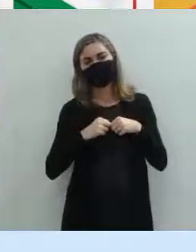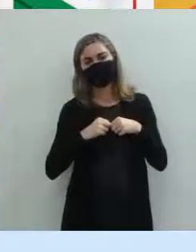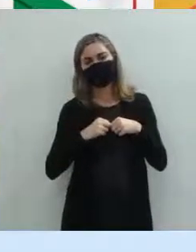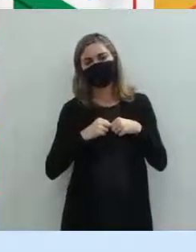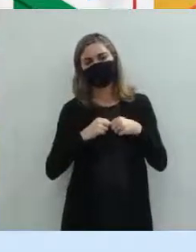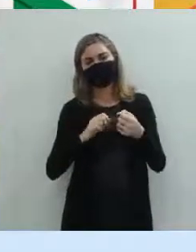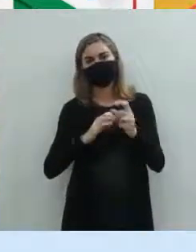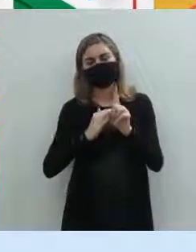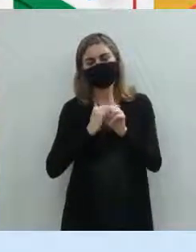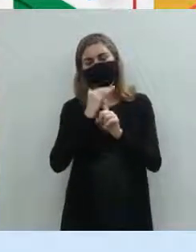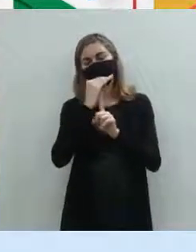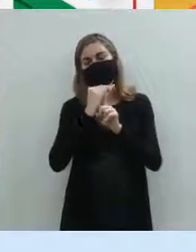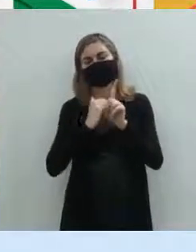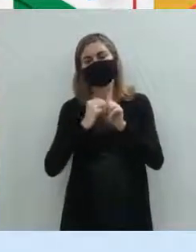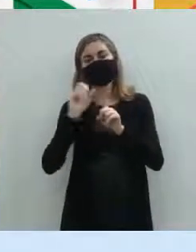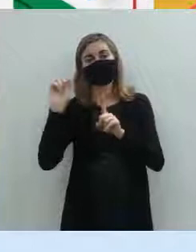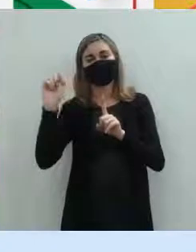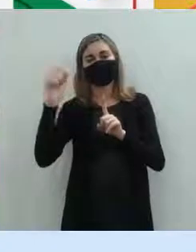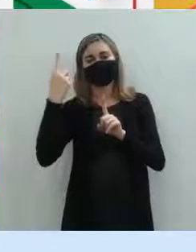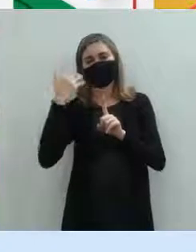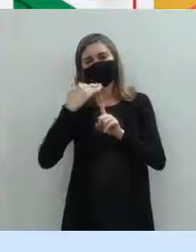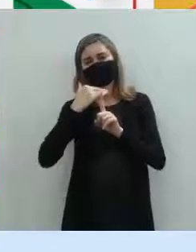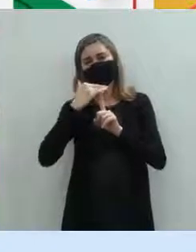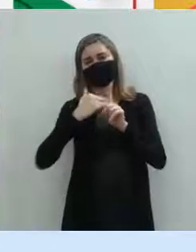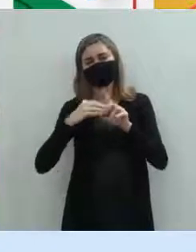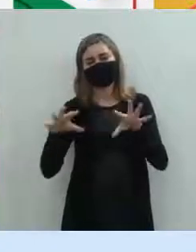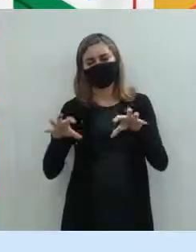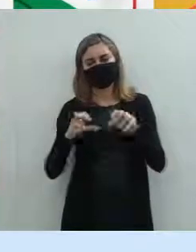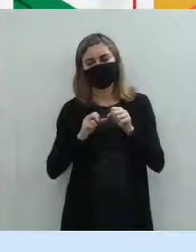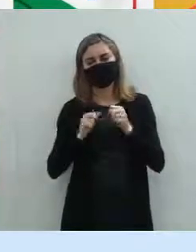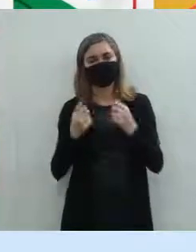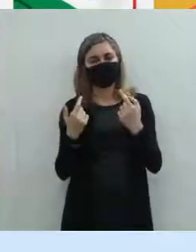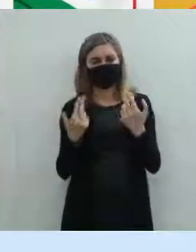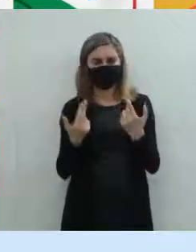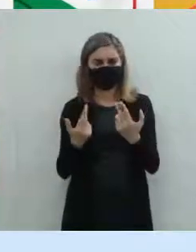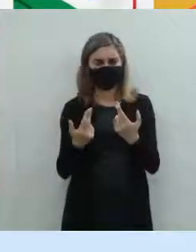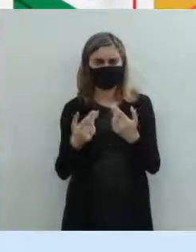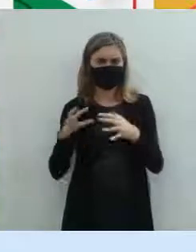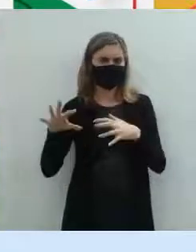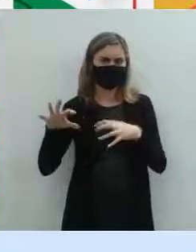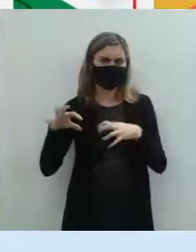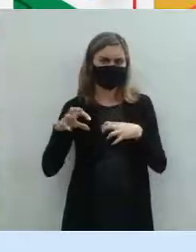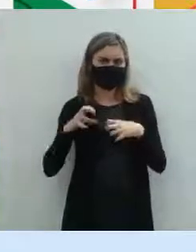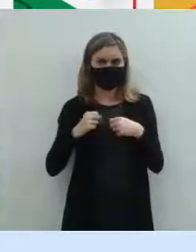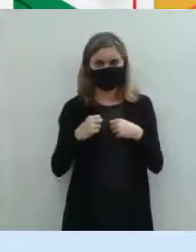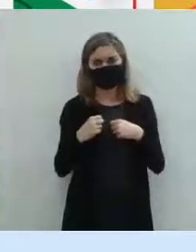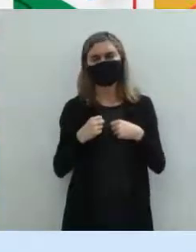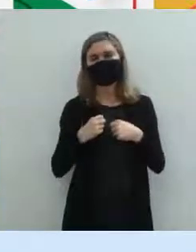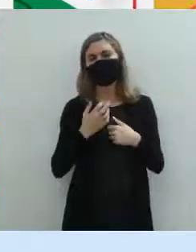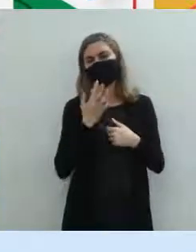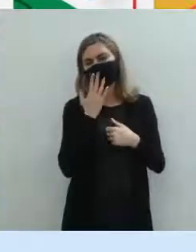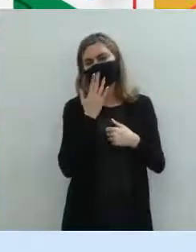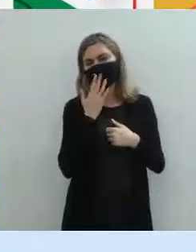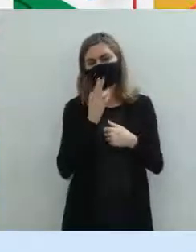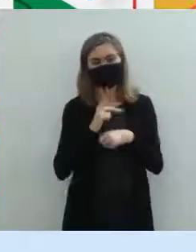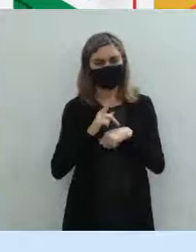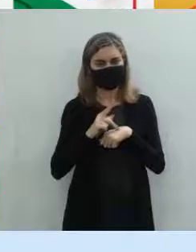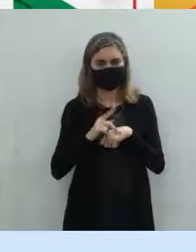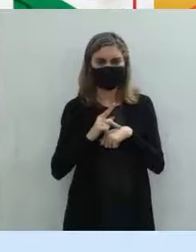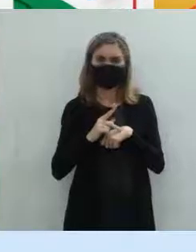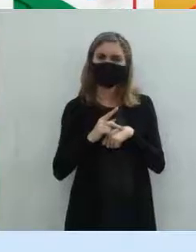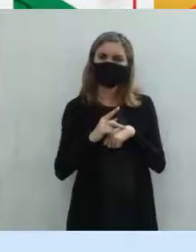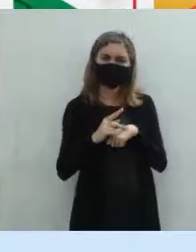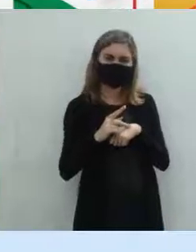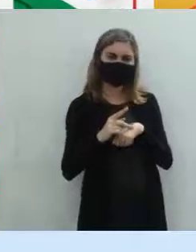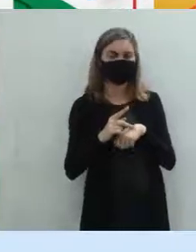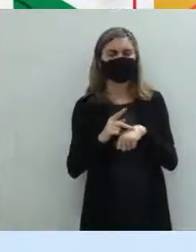a temperatura do sol. A temperatura do sol, né, vai ser absorvida na cor preta que a gente está vestindo, e a gente